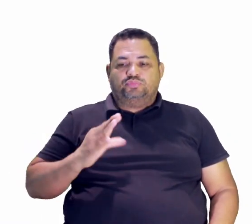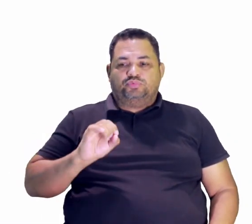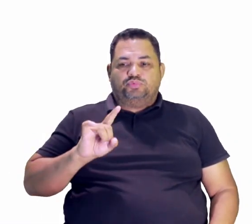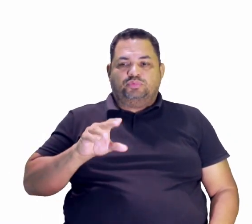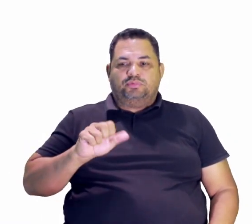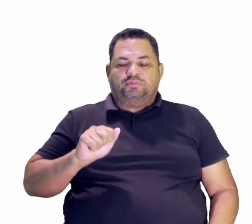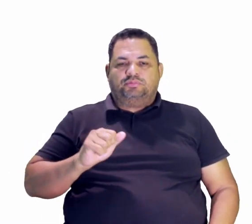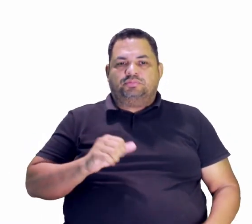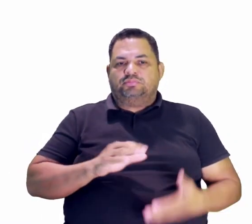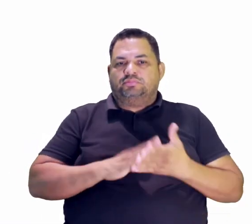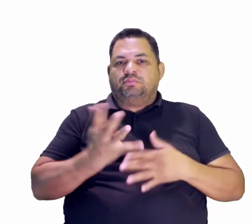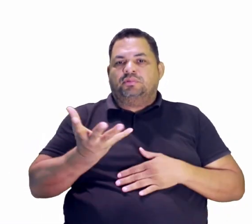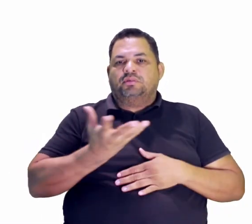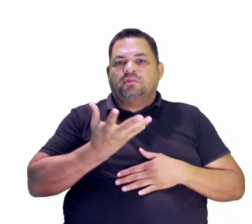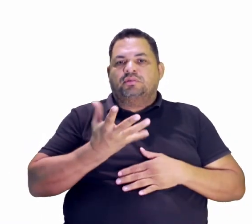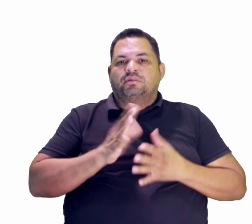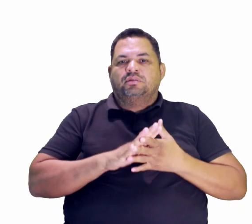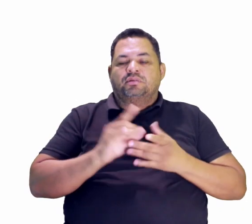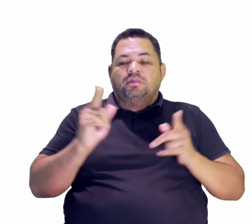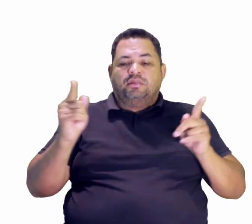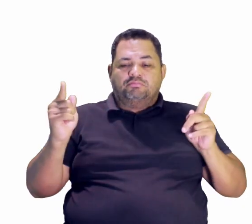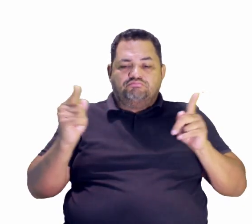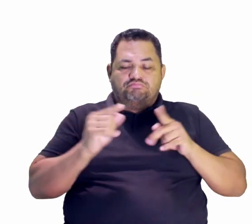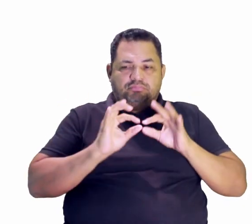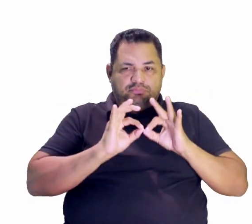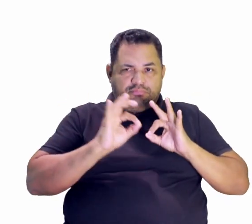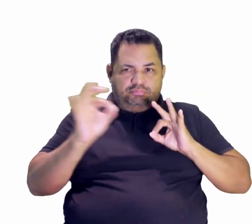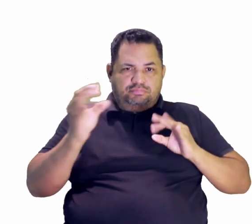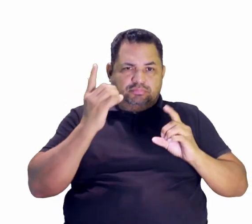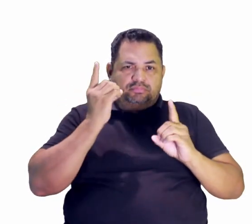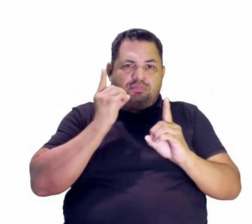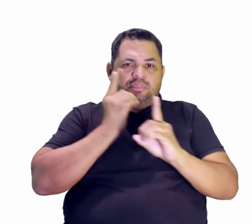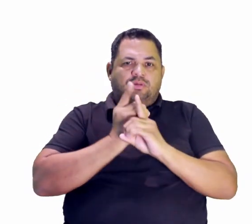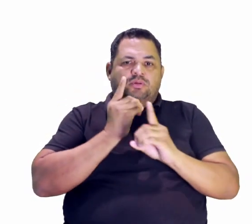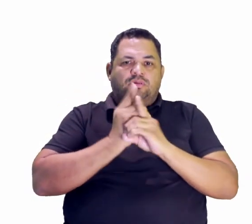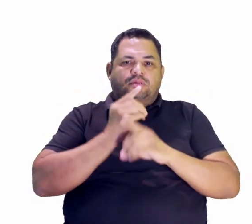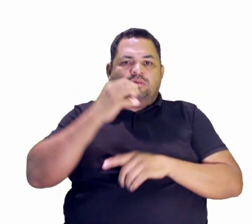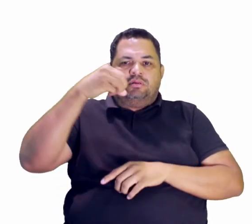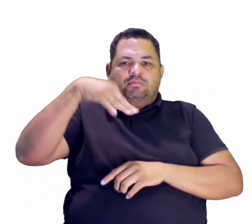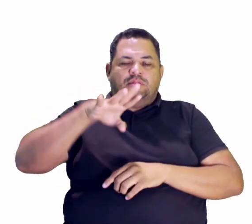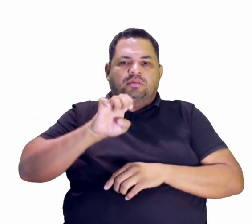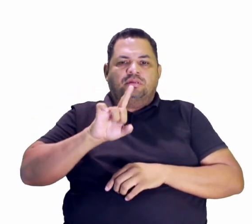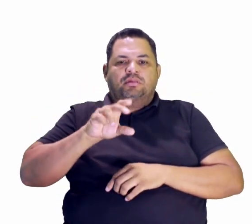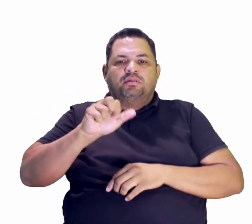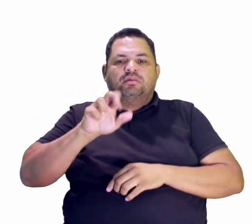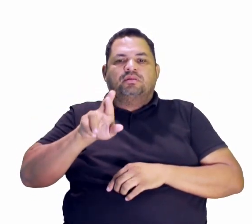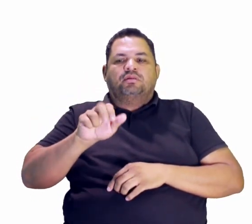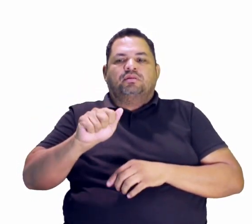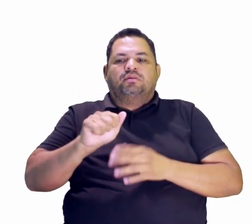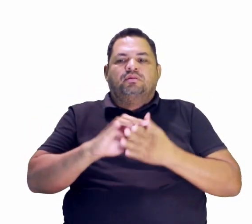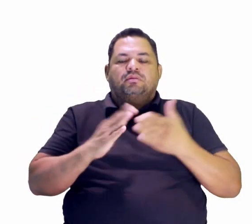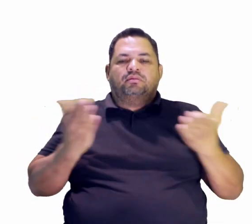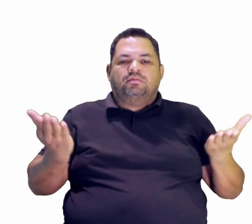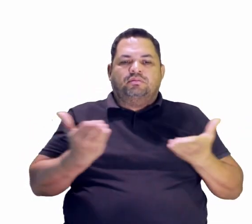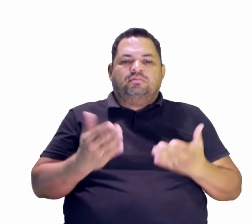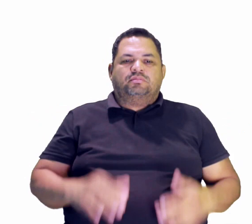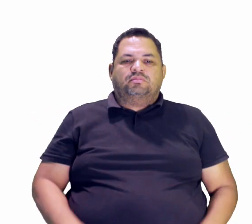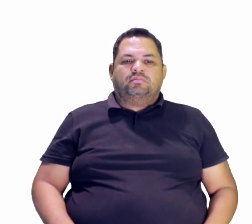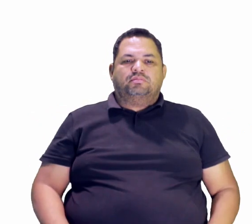deseja percorrer a menor distância para reencontrar com Maria. Os dois estão aqui, né?